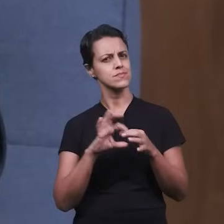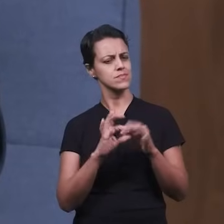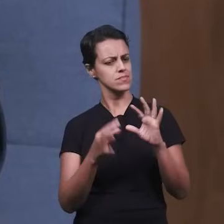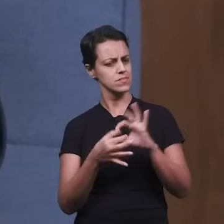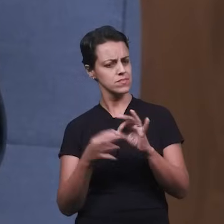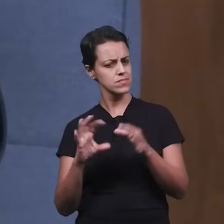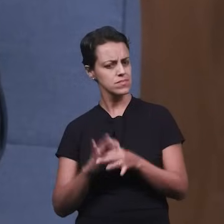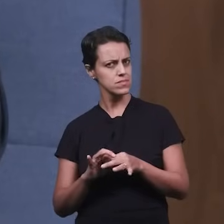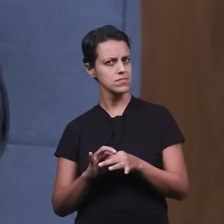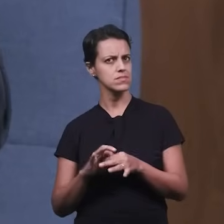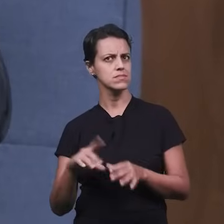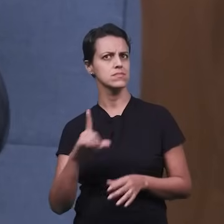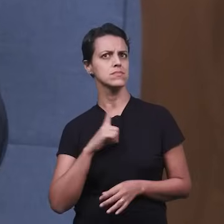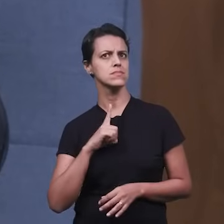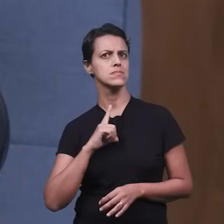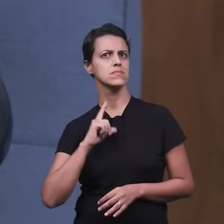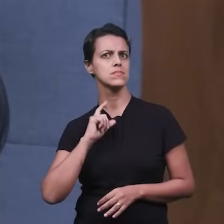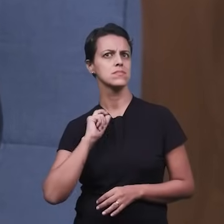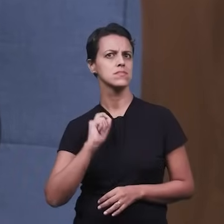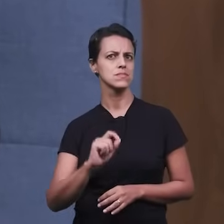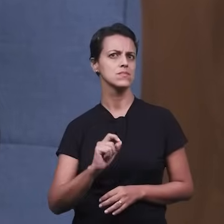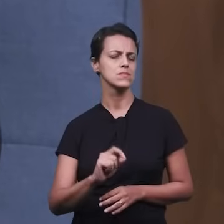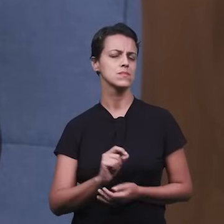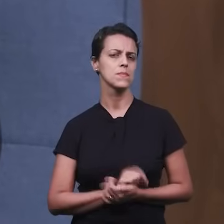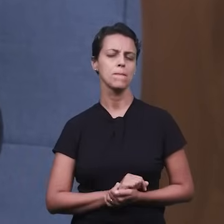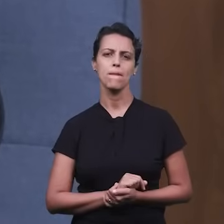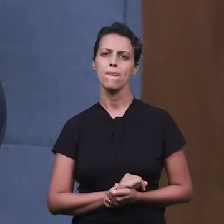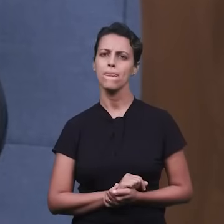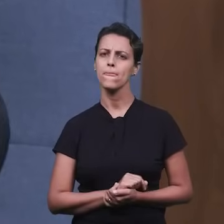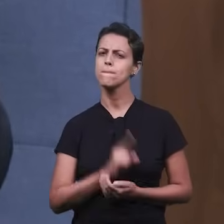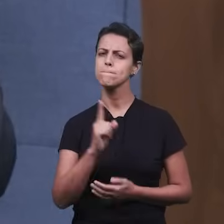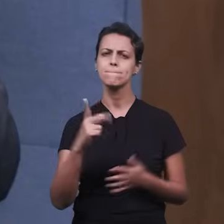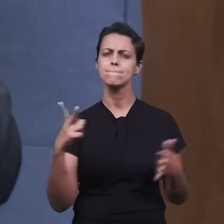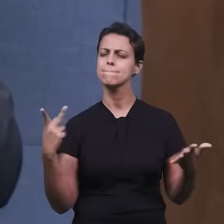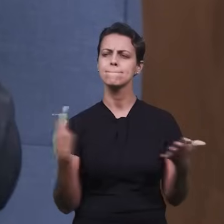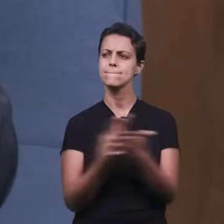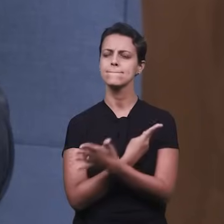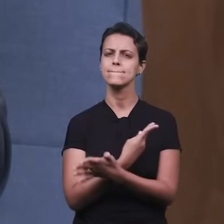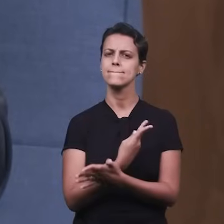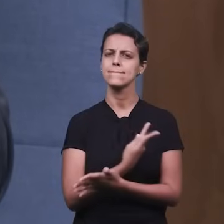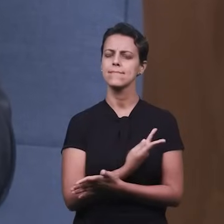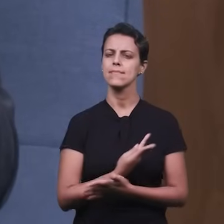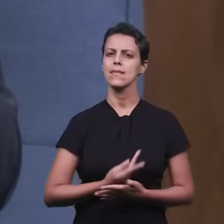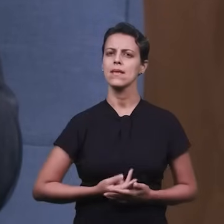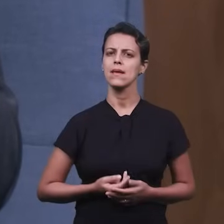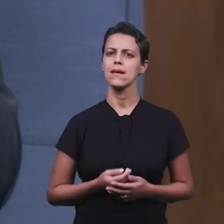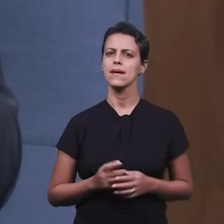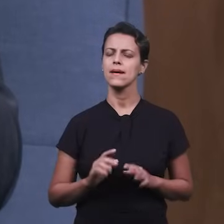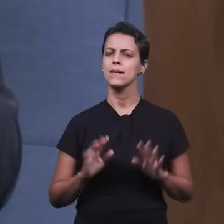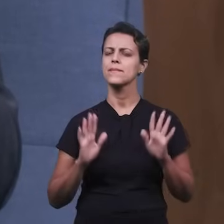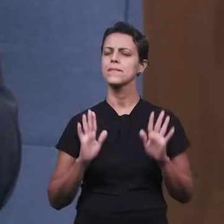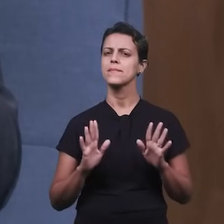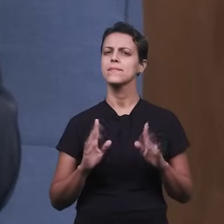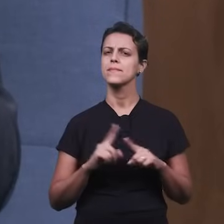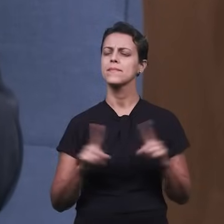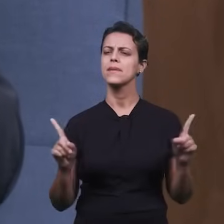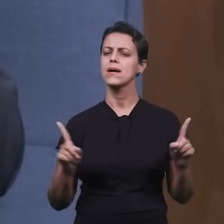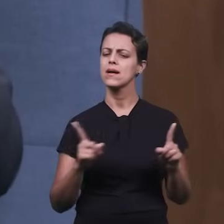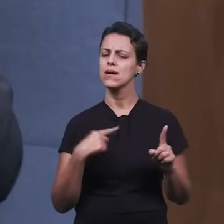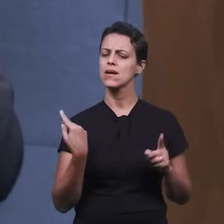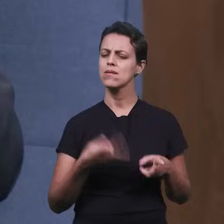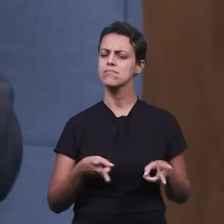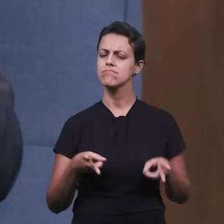há um fato emblemático, simbólico, mas que nos